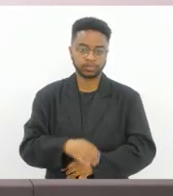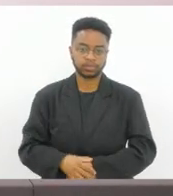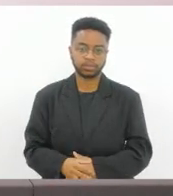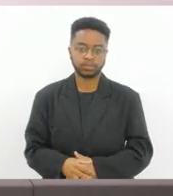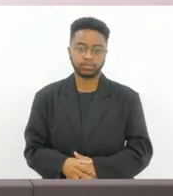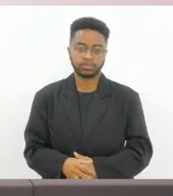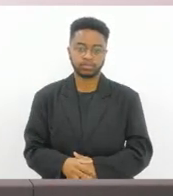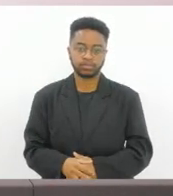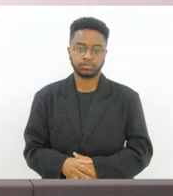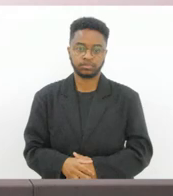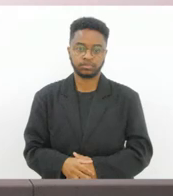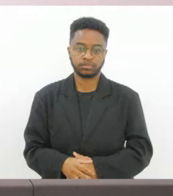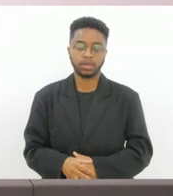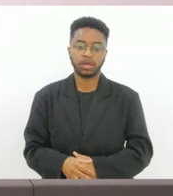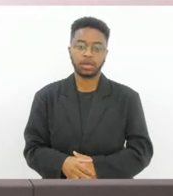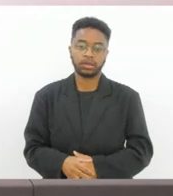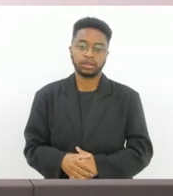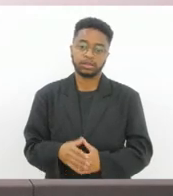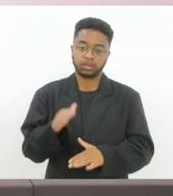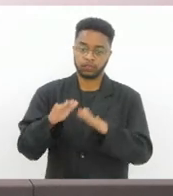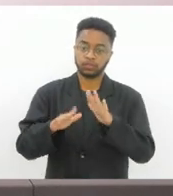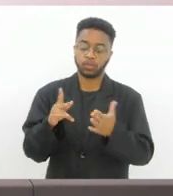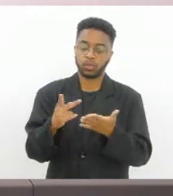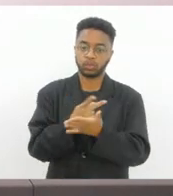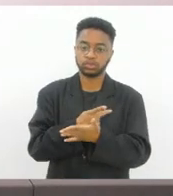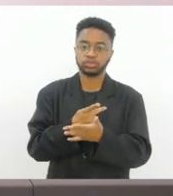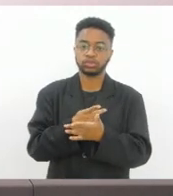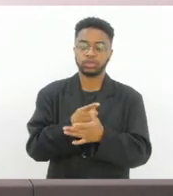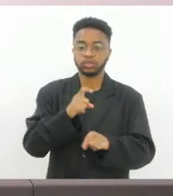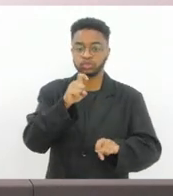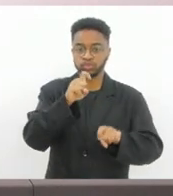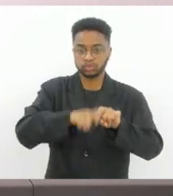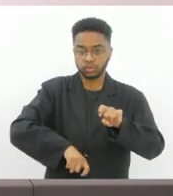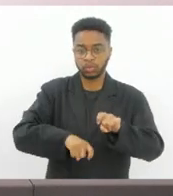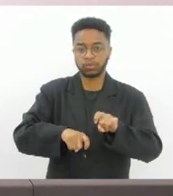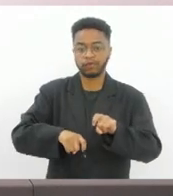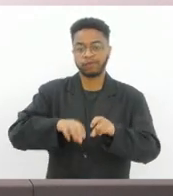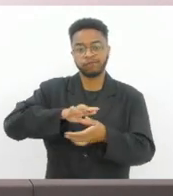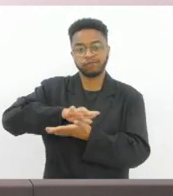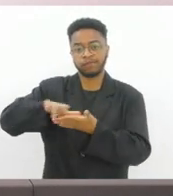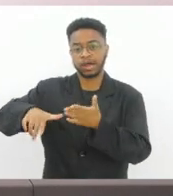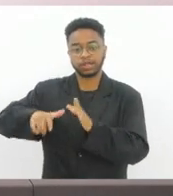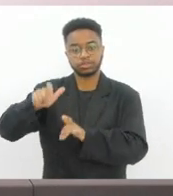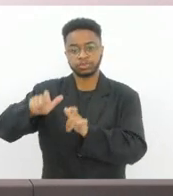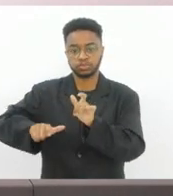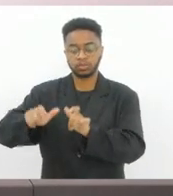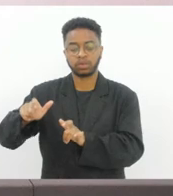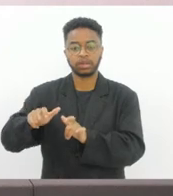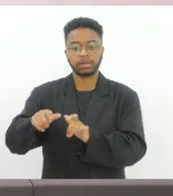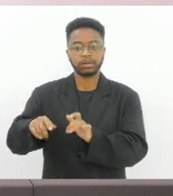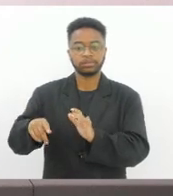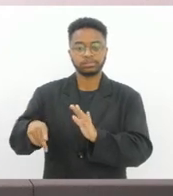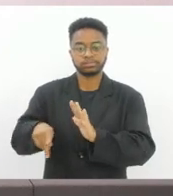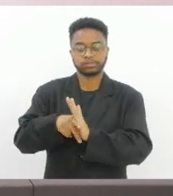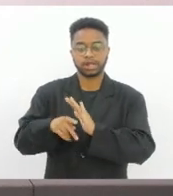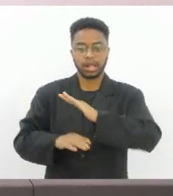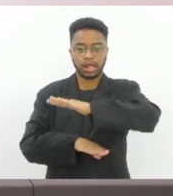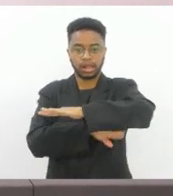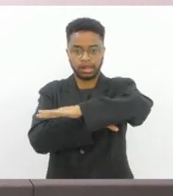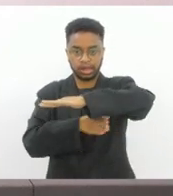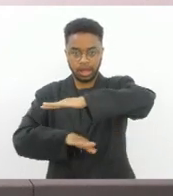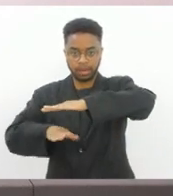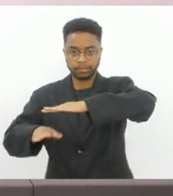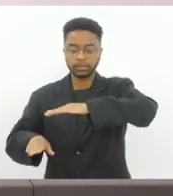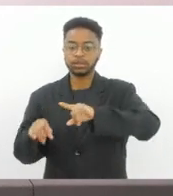de possíveis estupros coletivos em uma boate da Lapa. Inclusive, nesse caso, que foi muito emblemático,